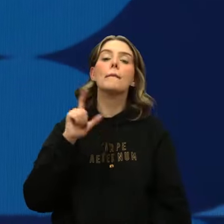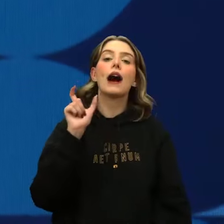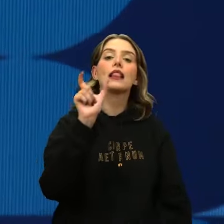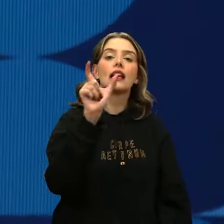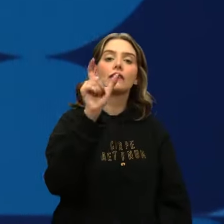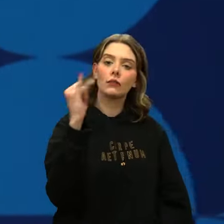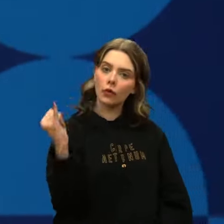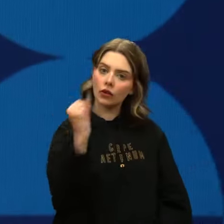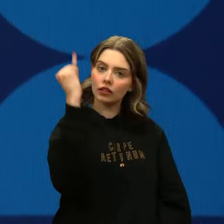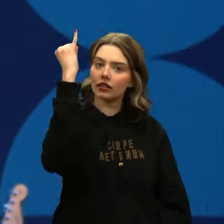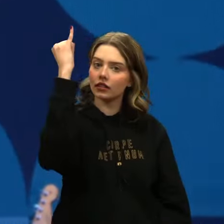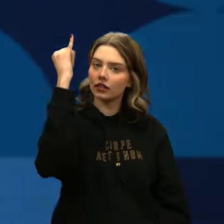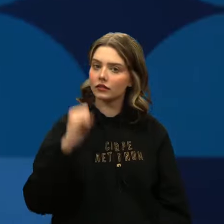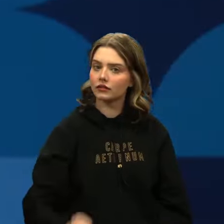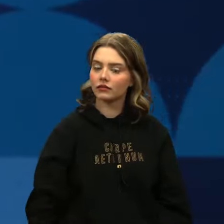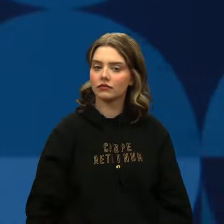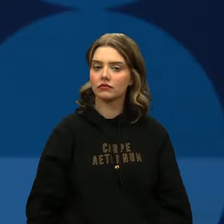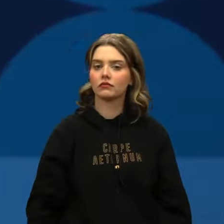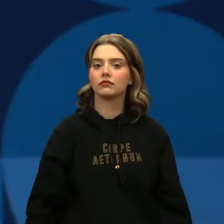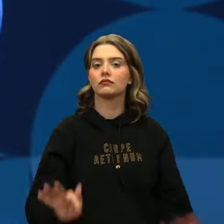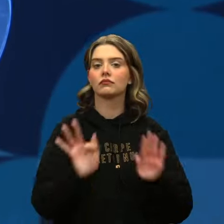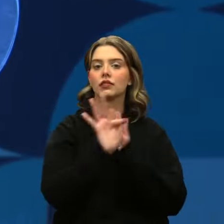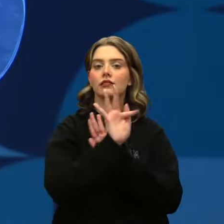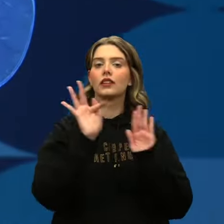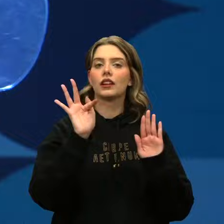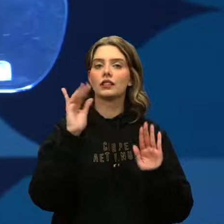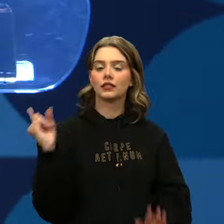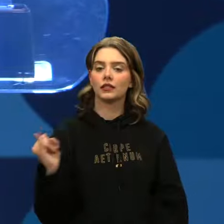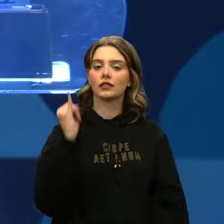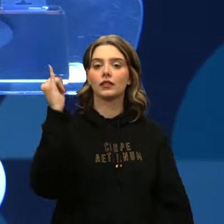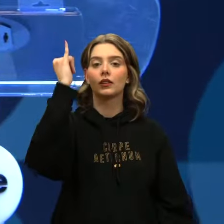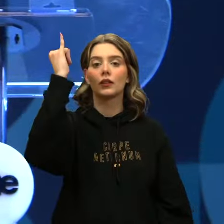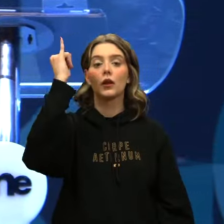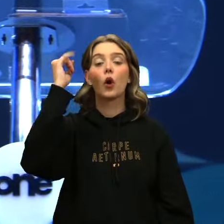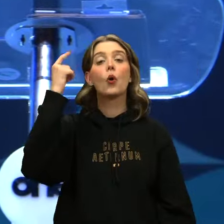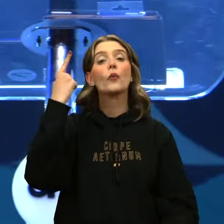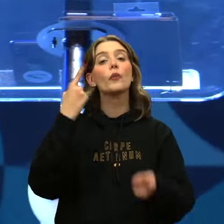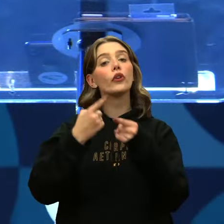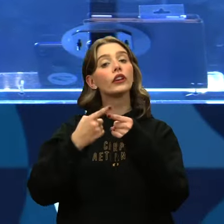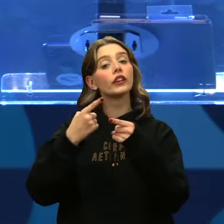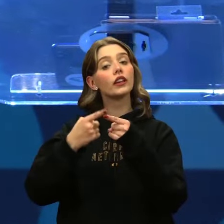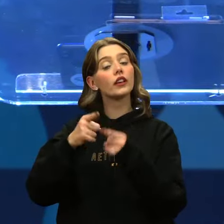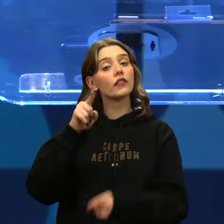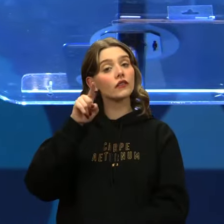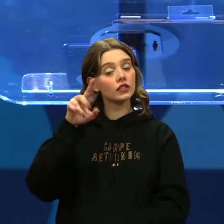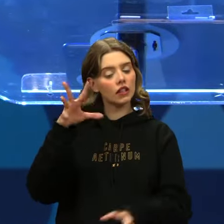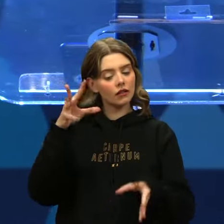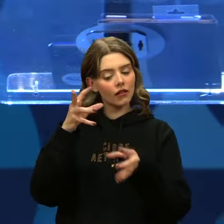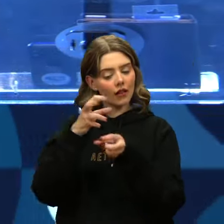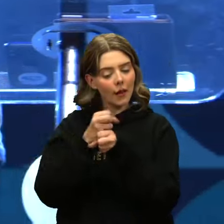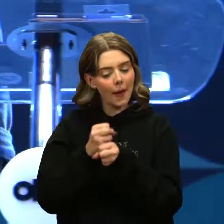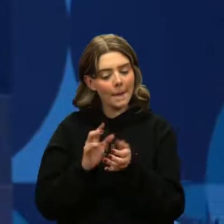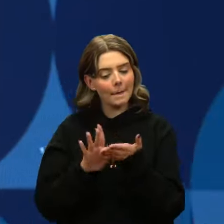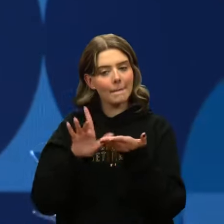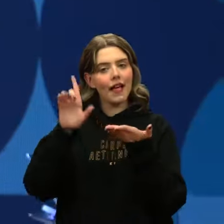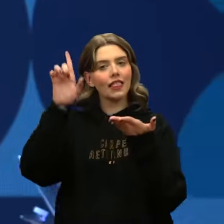texto, uma frase chave: porque vocês guardaram a palavra da